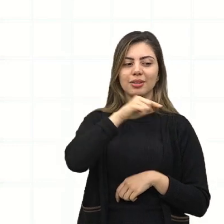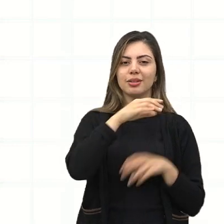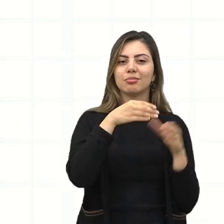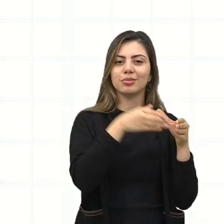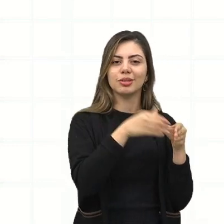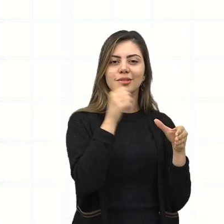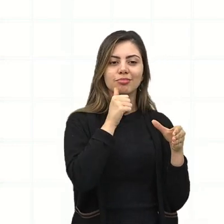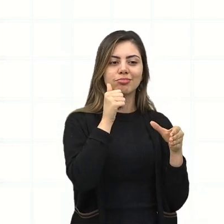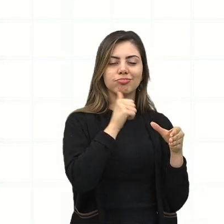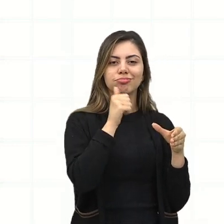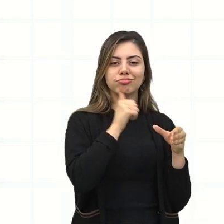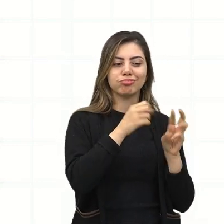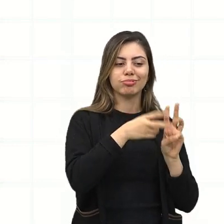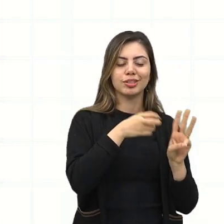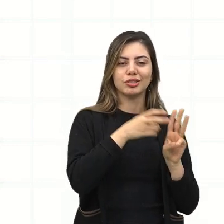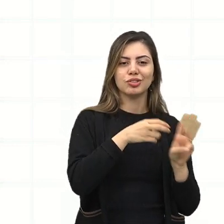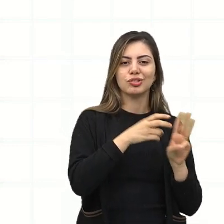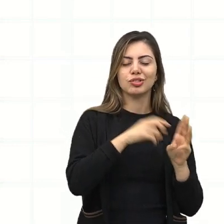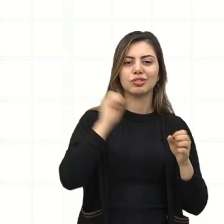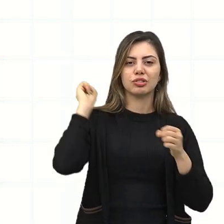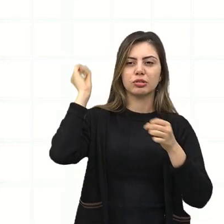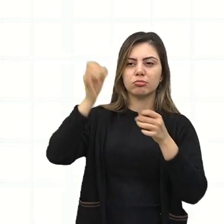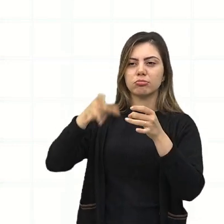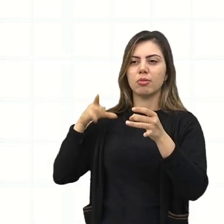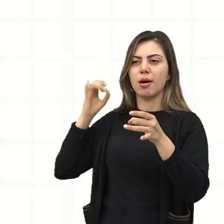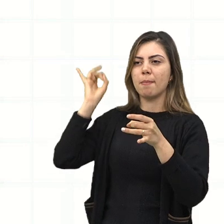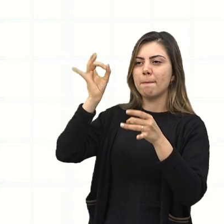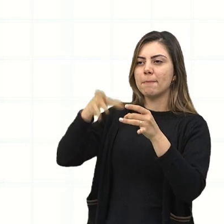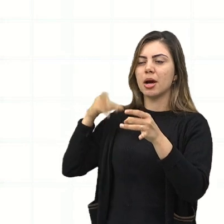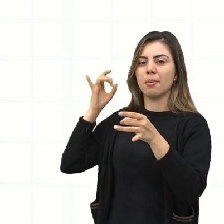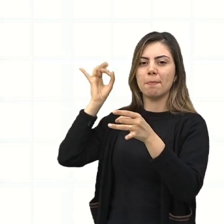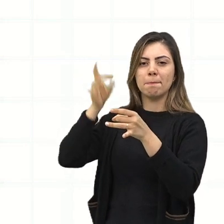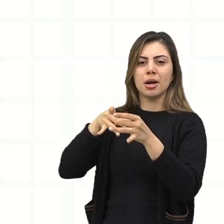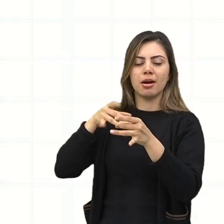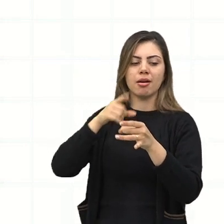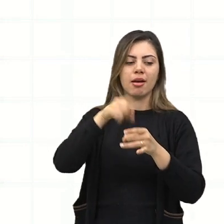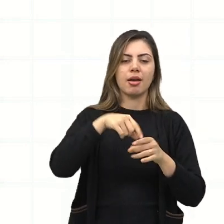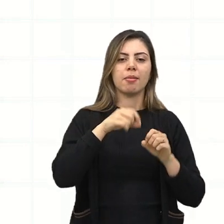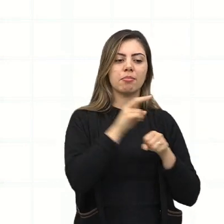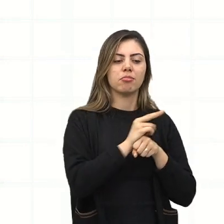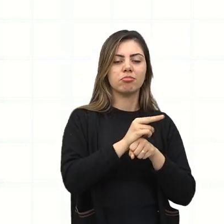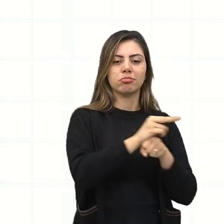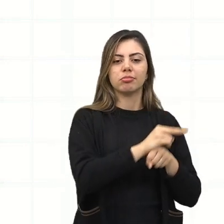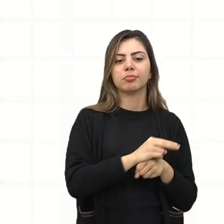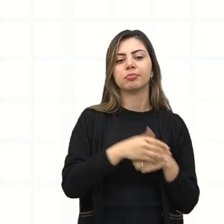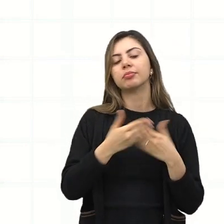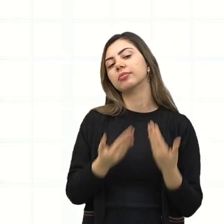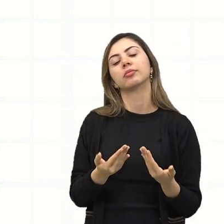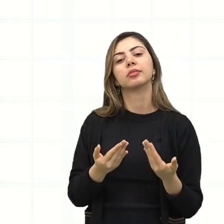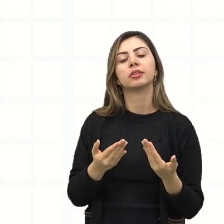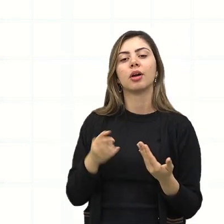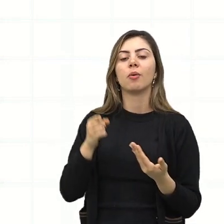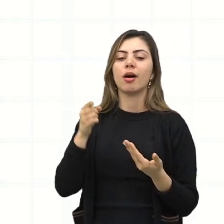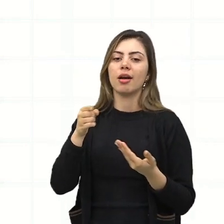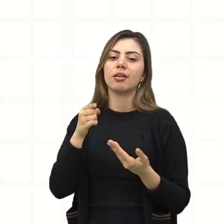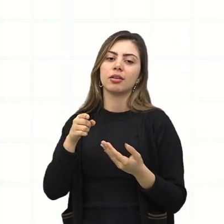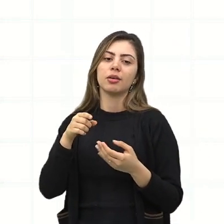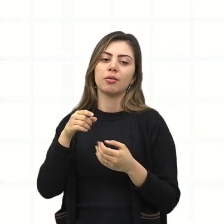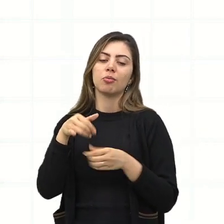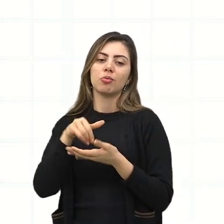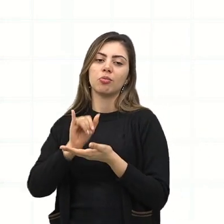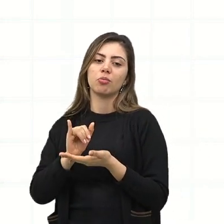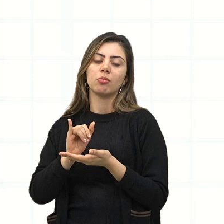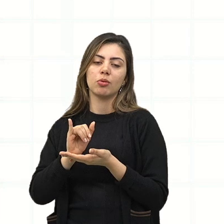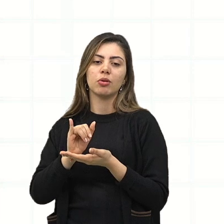supostamente eram mulheres que guerreavam pelas suas tribos. E na homenagem aqui do nosso boi-bumbá, nós